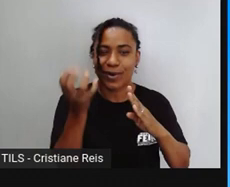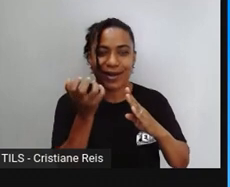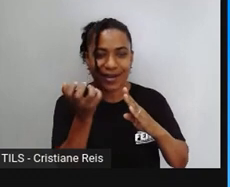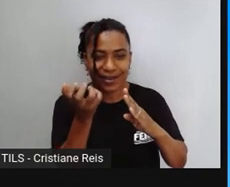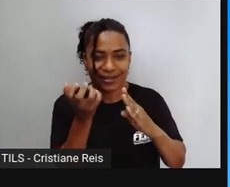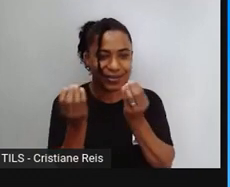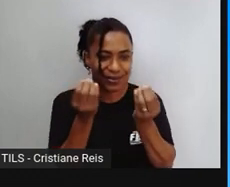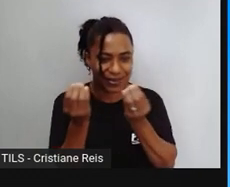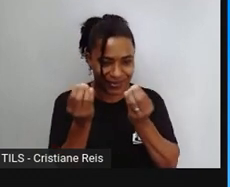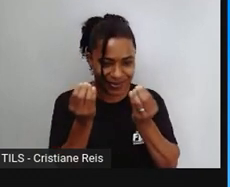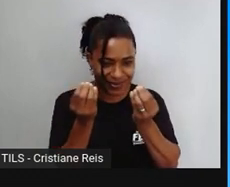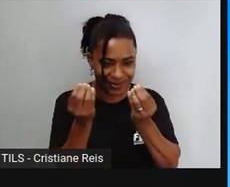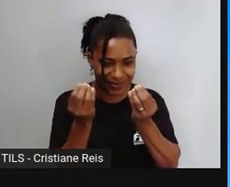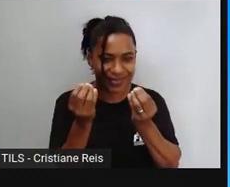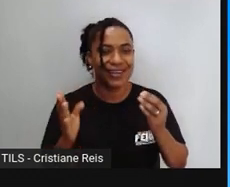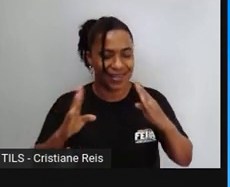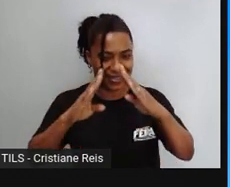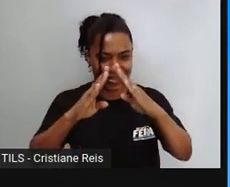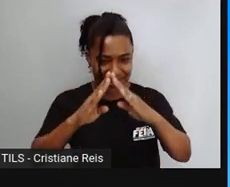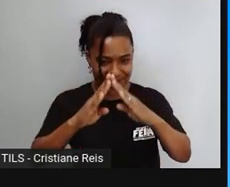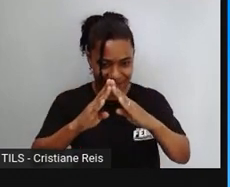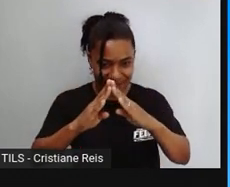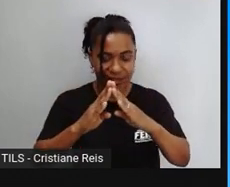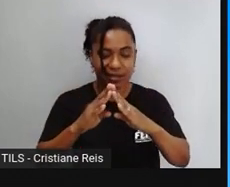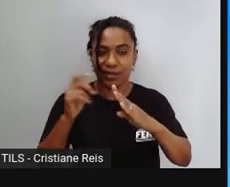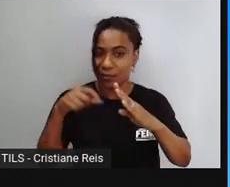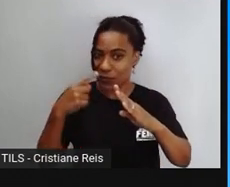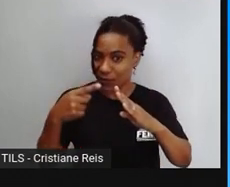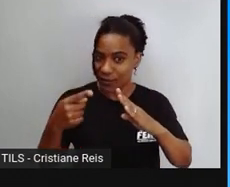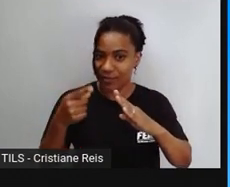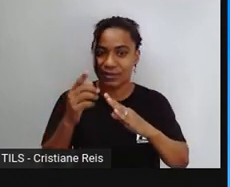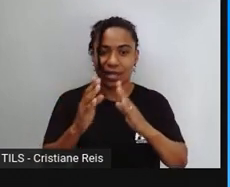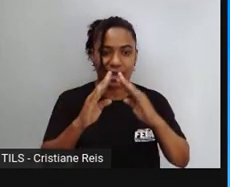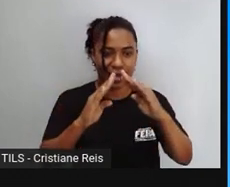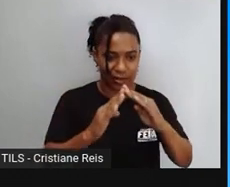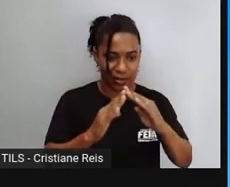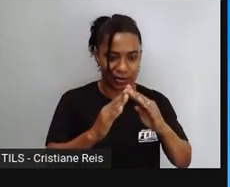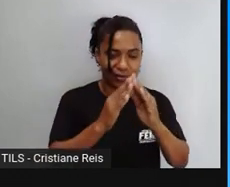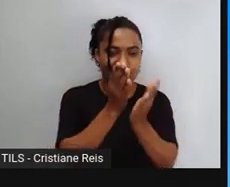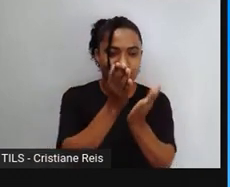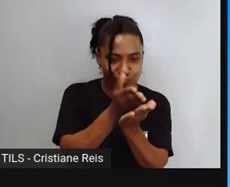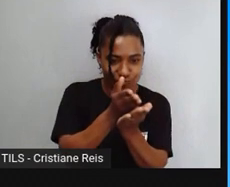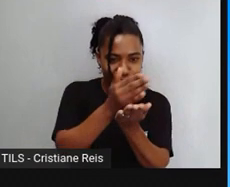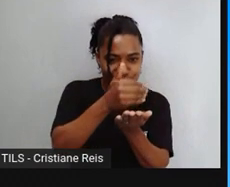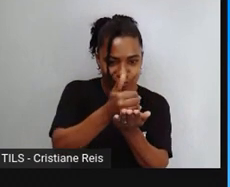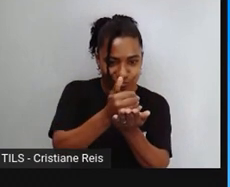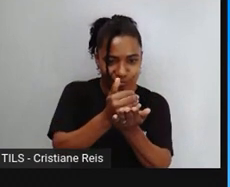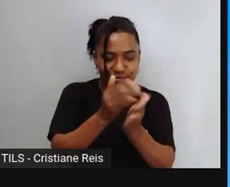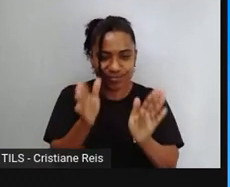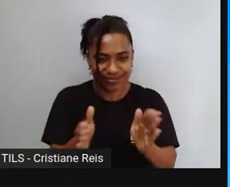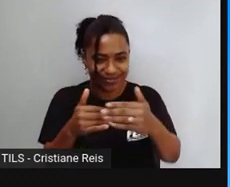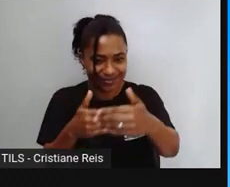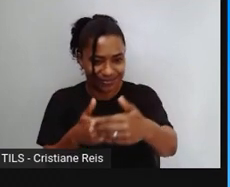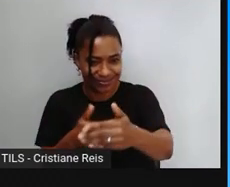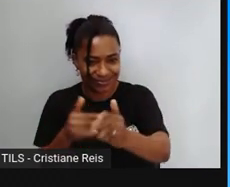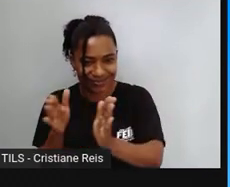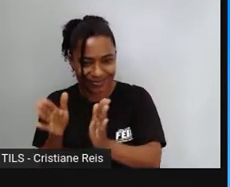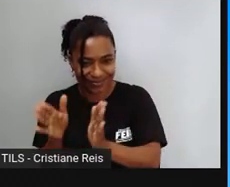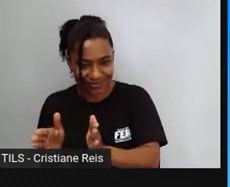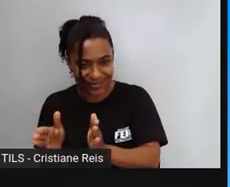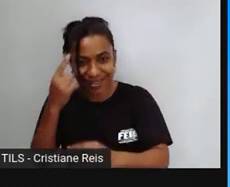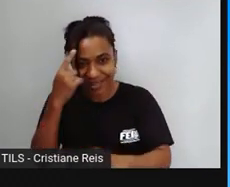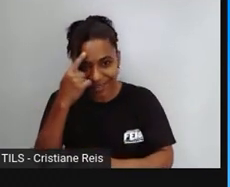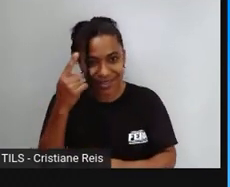dividida. É só você retomar um pouco aquele jogo que nós fizemos, que ele vai te orientar em relação ao